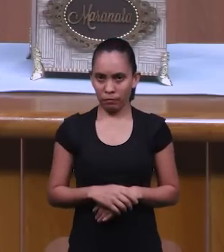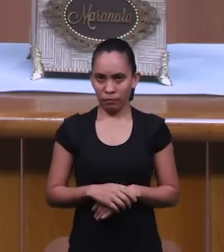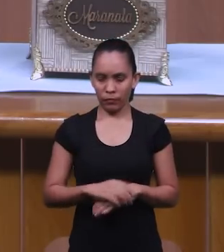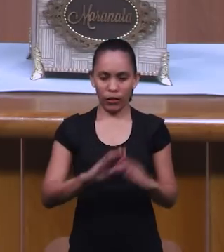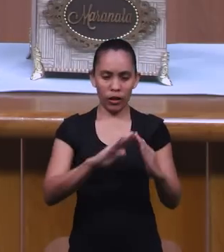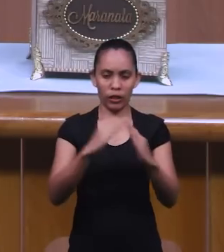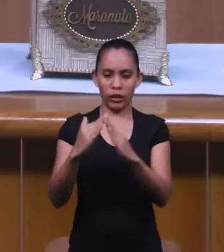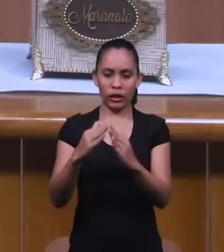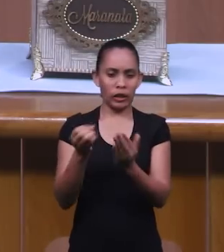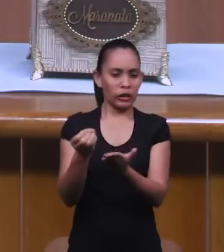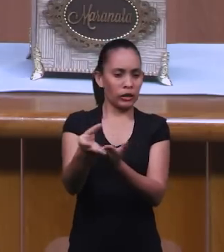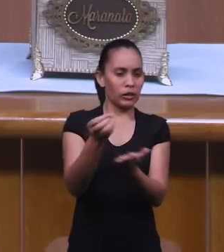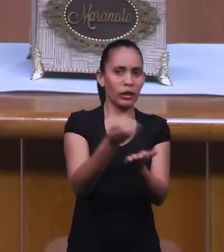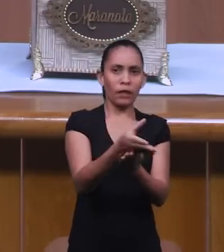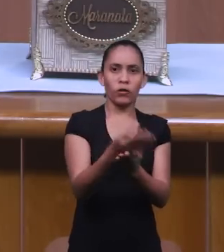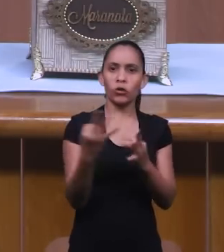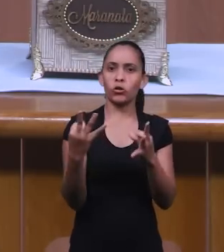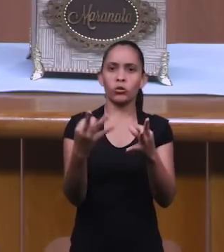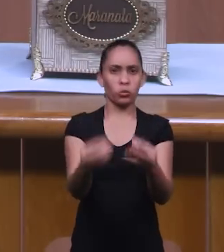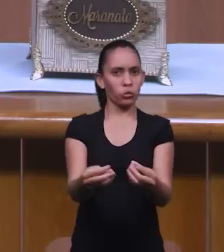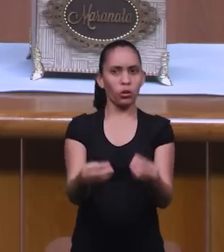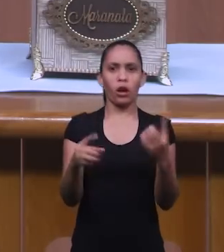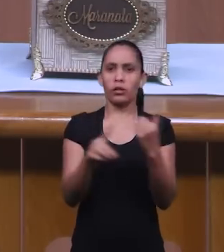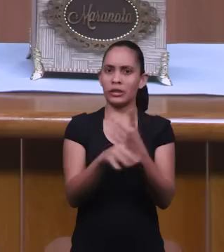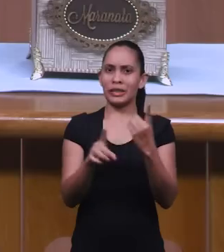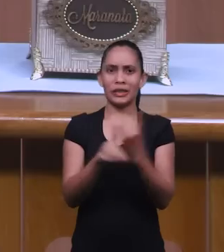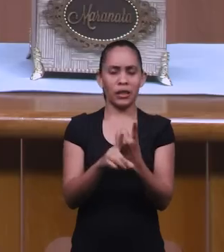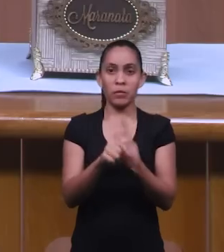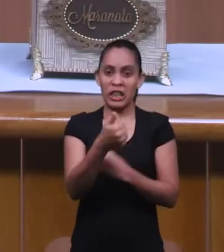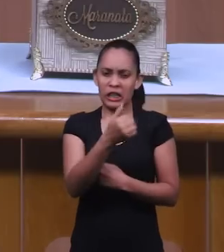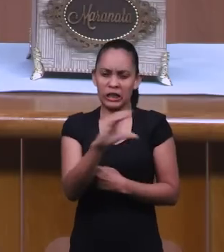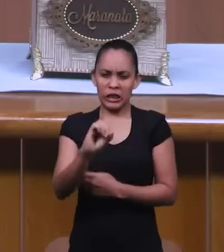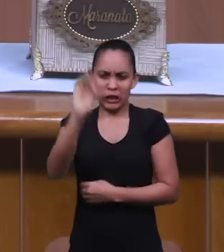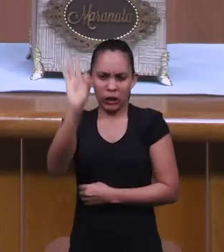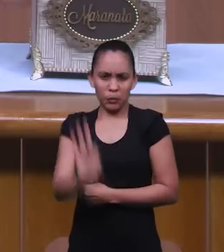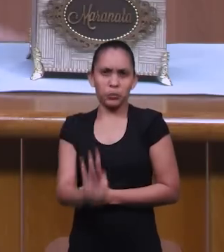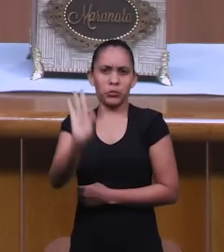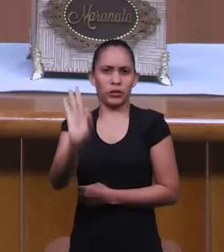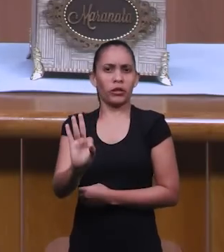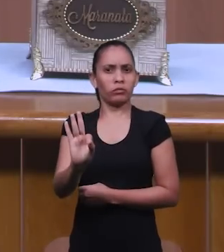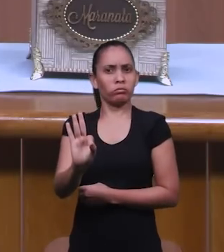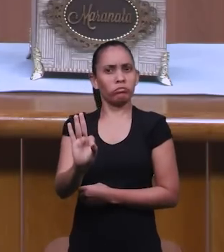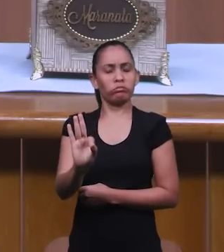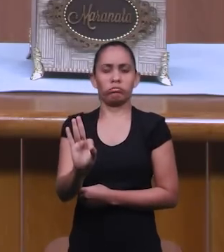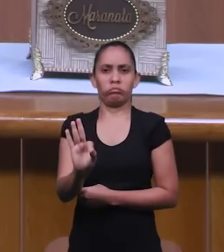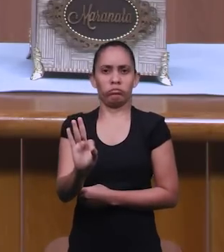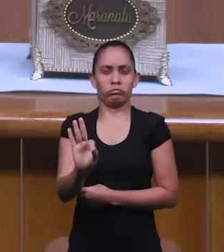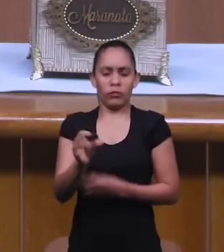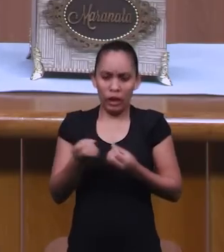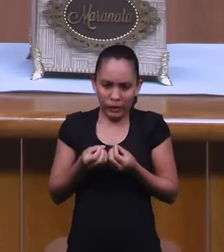mãos dos discípulos. Davam tudo, davam 100%. Não davam o dízimo, não. Davam 100%.